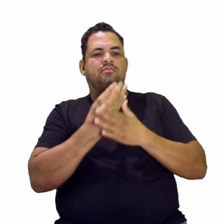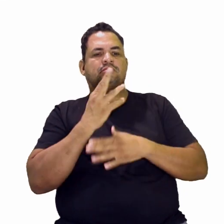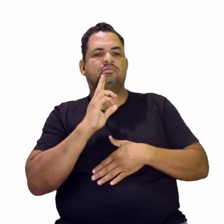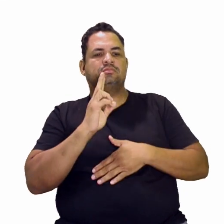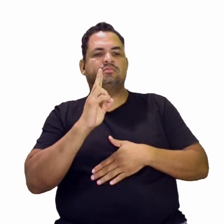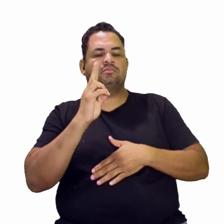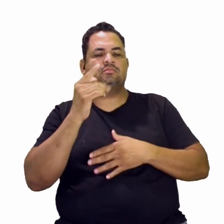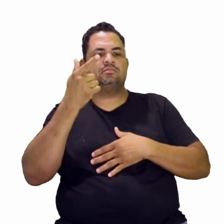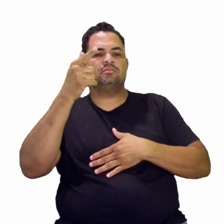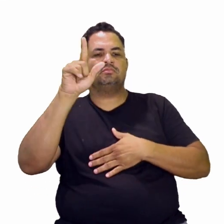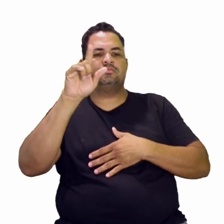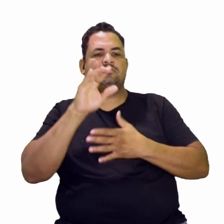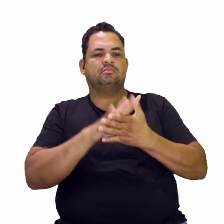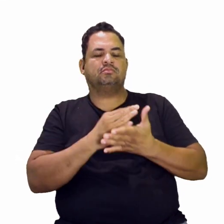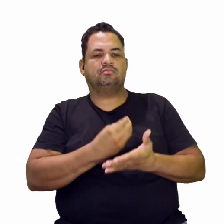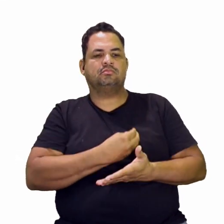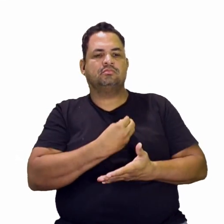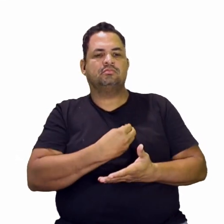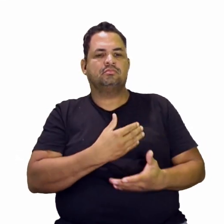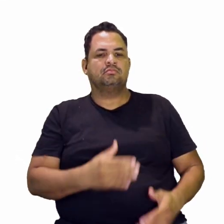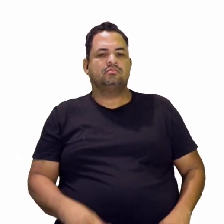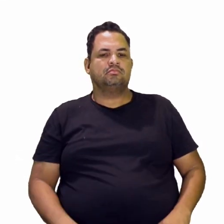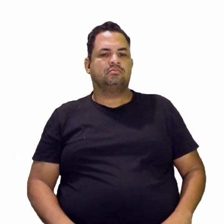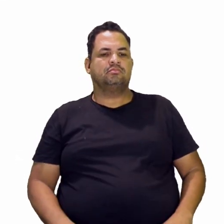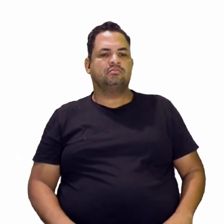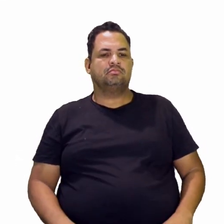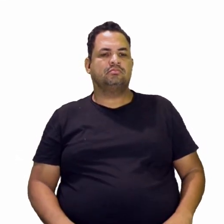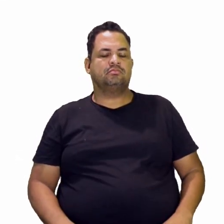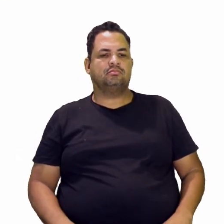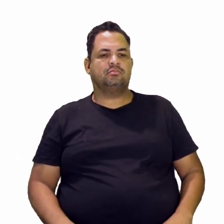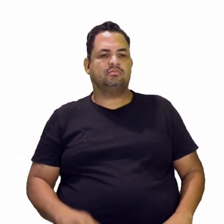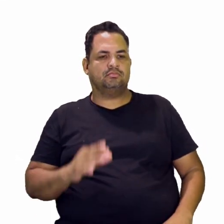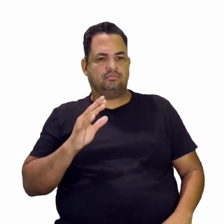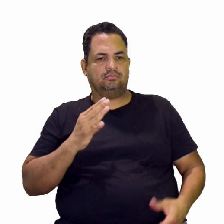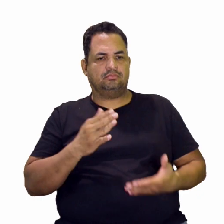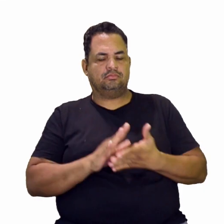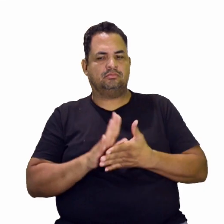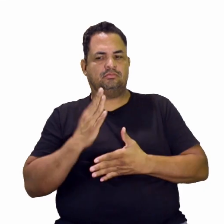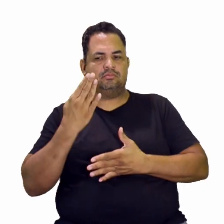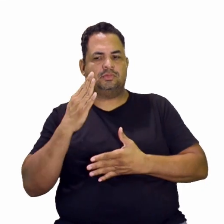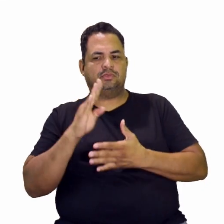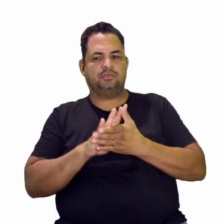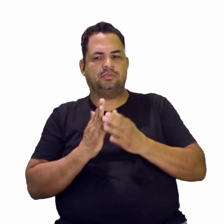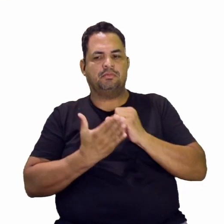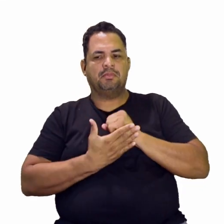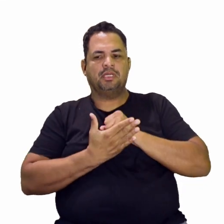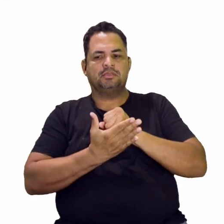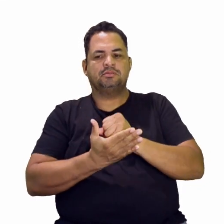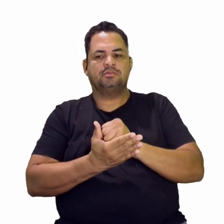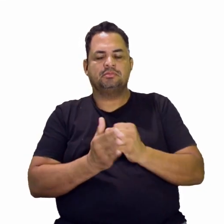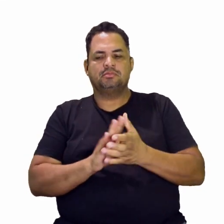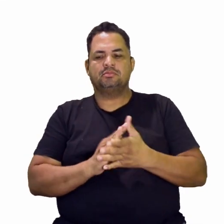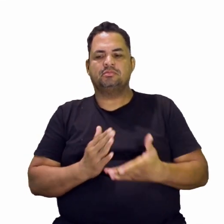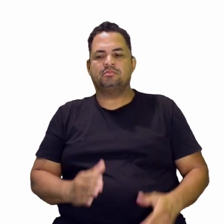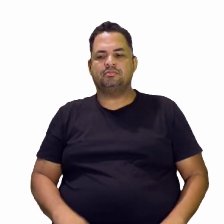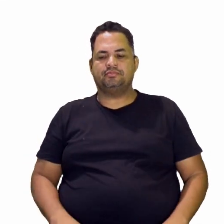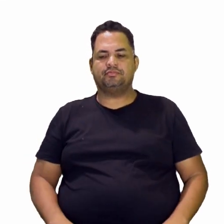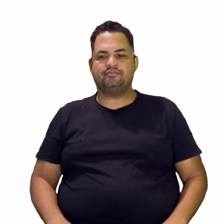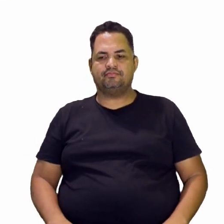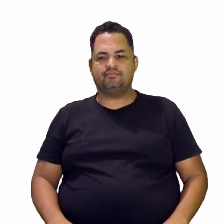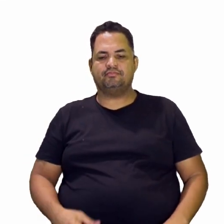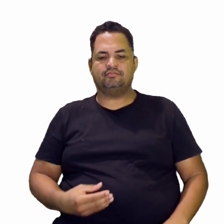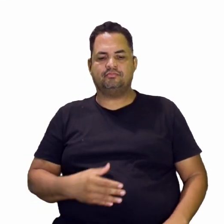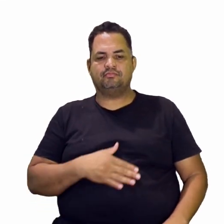sempre de uma outra forma de vida. É a teoria que nós conhecemos, a biologia se fundamenta nisso. Vida gerando